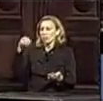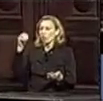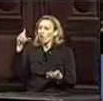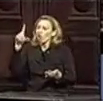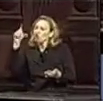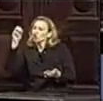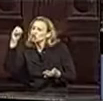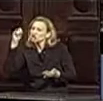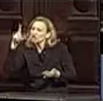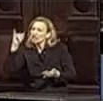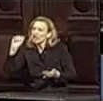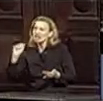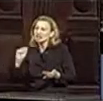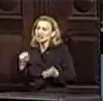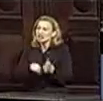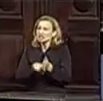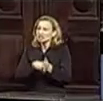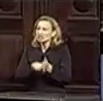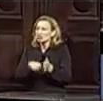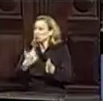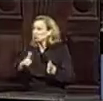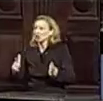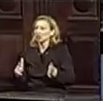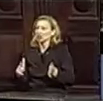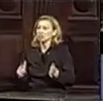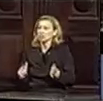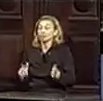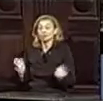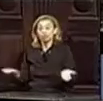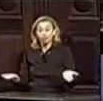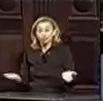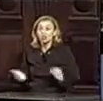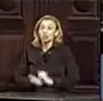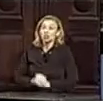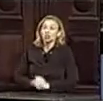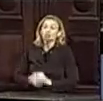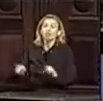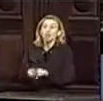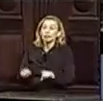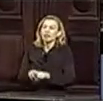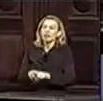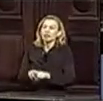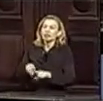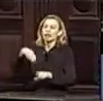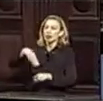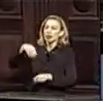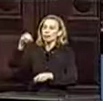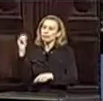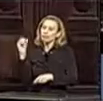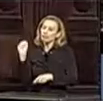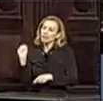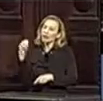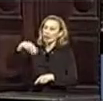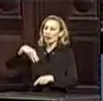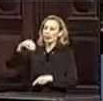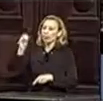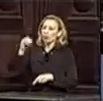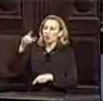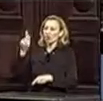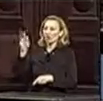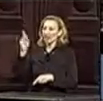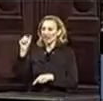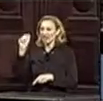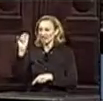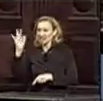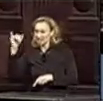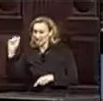aí foi consultar também. Precisava fazer uma mamografia, aproveitou. Não faz, porque a Polícia